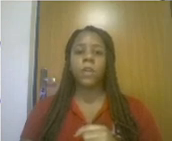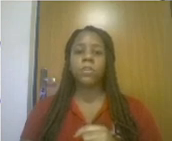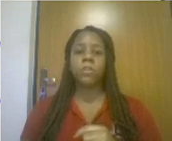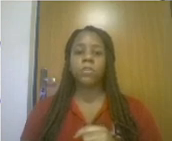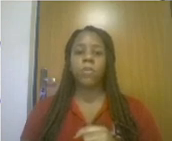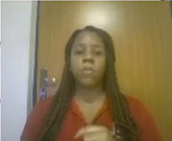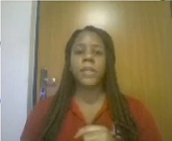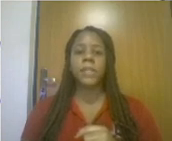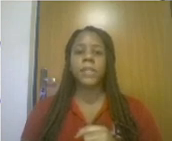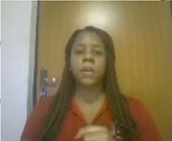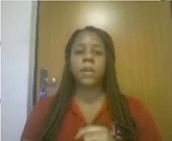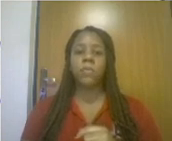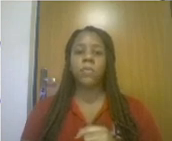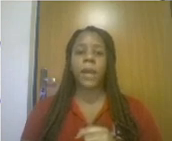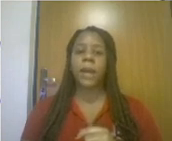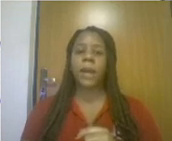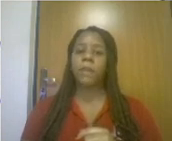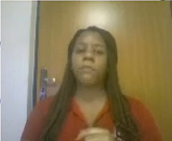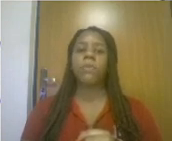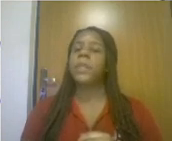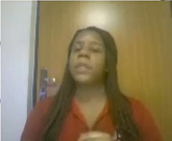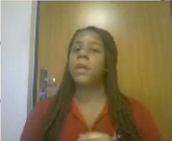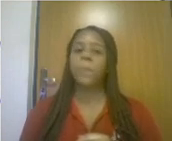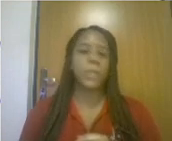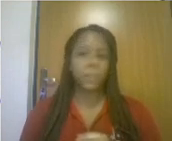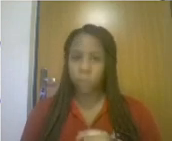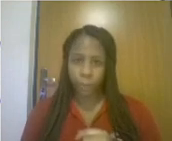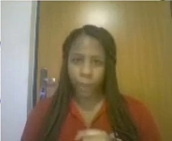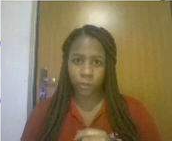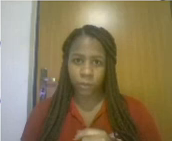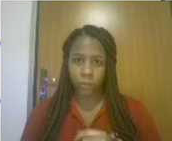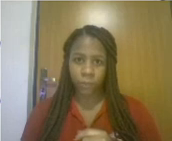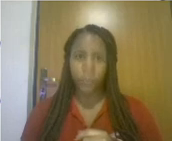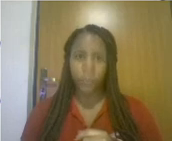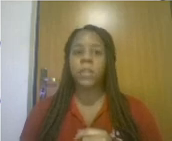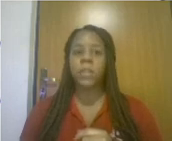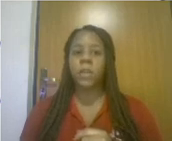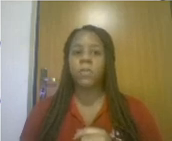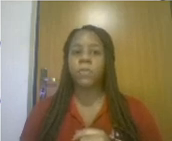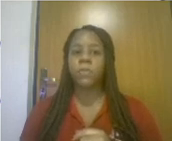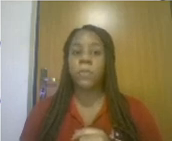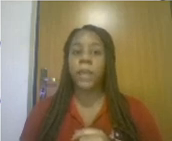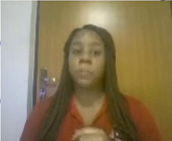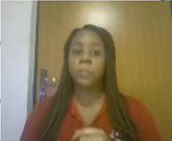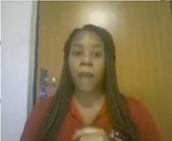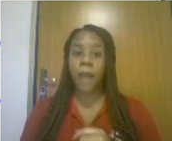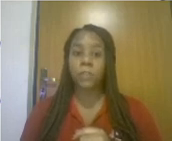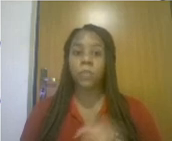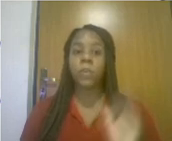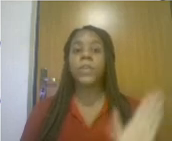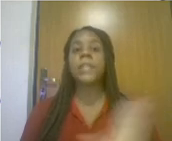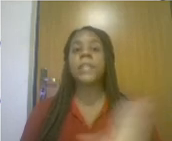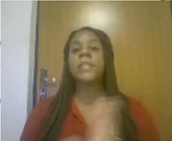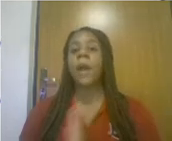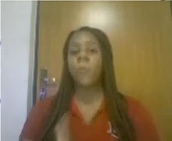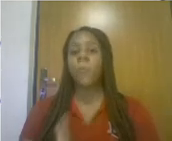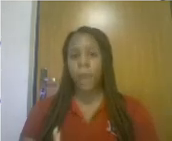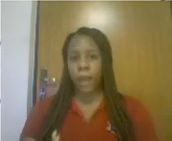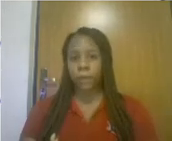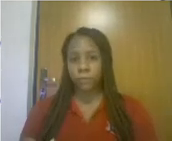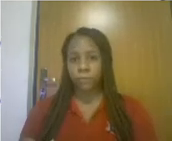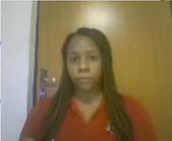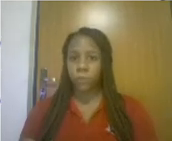eu não estou iniciando o parágrafo, eu não preciso dar espaço. Então, eu só vou dar espaço quando eu iniciar